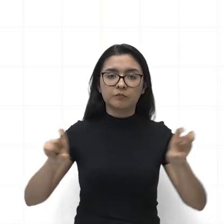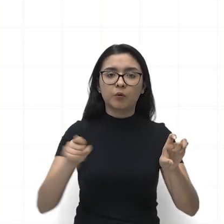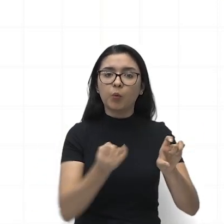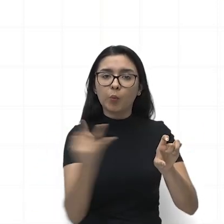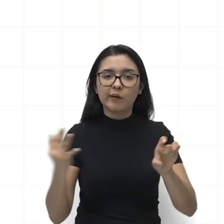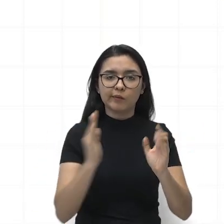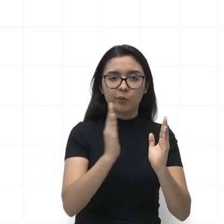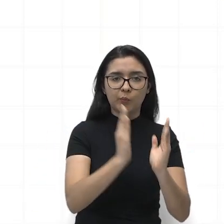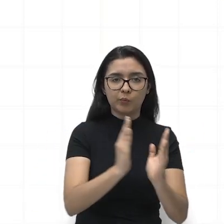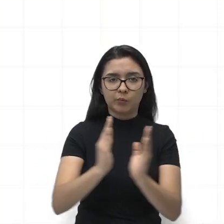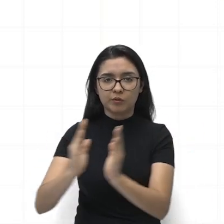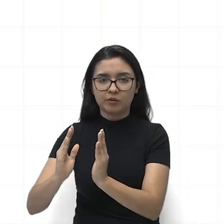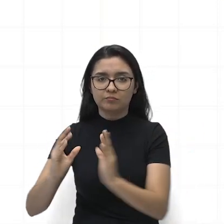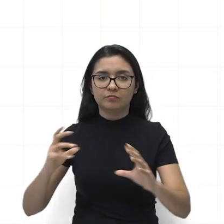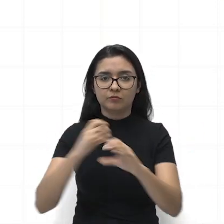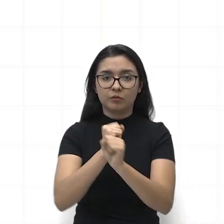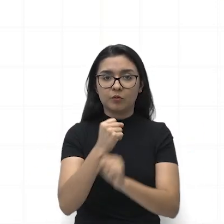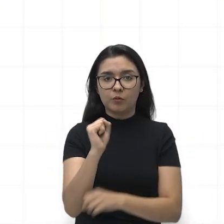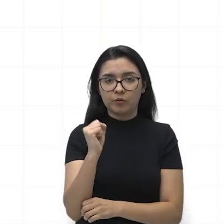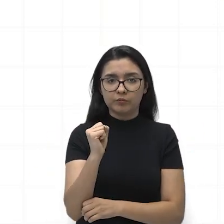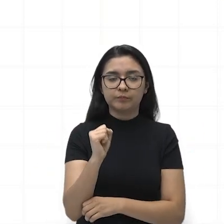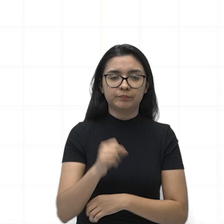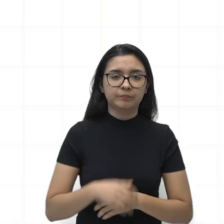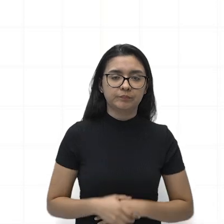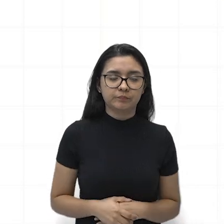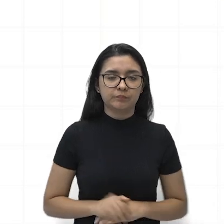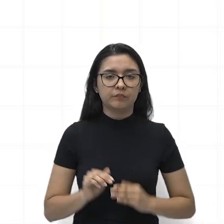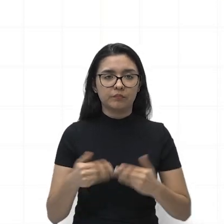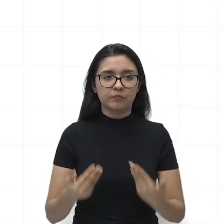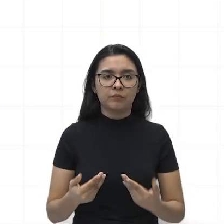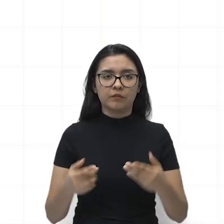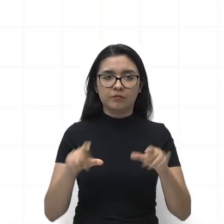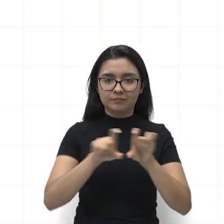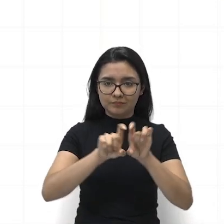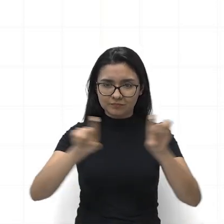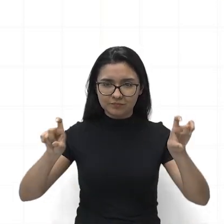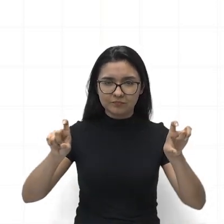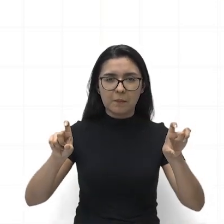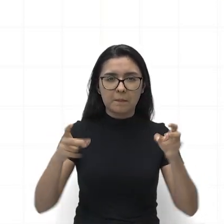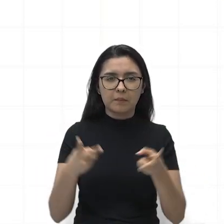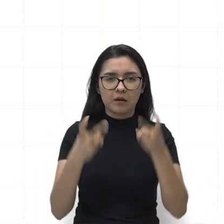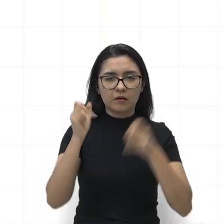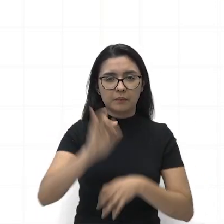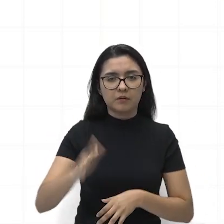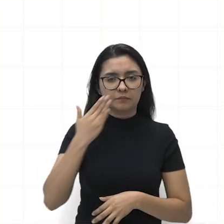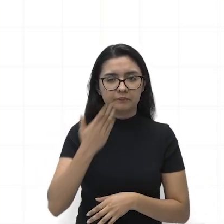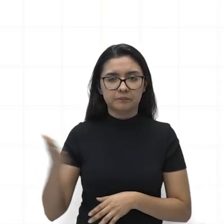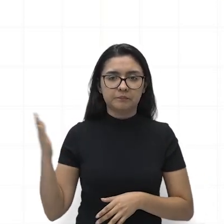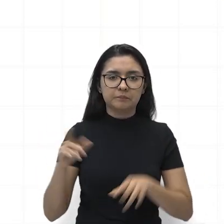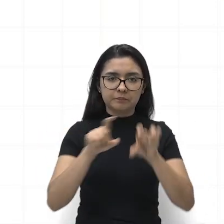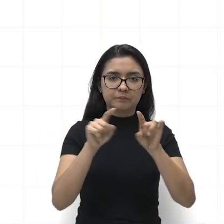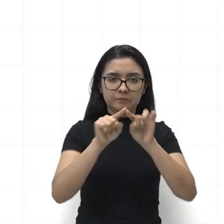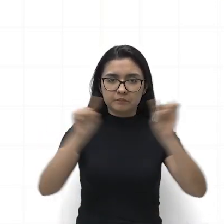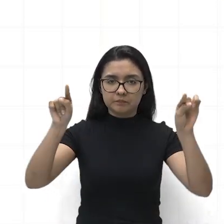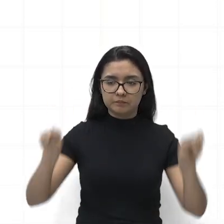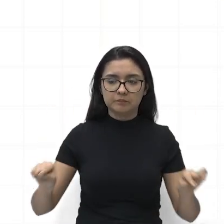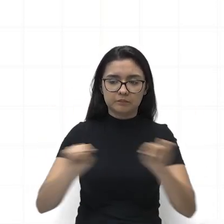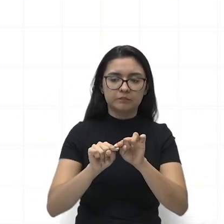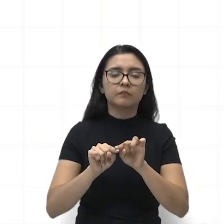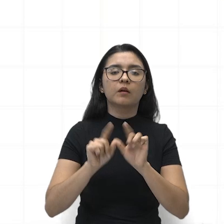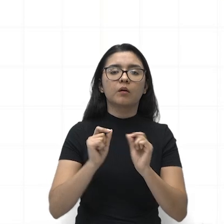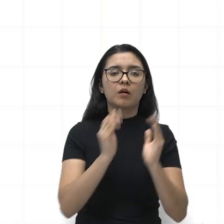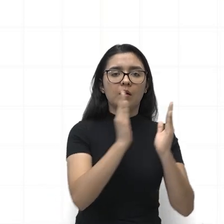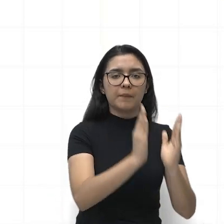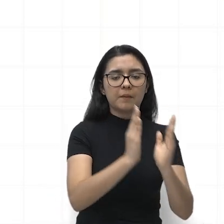8 partes, olha só, o inteiro que nós estamos tratando, isso aqui, ó, esse retângulo aqui, tá bom? Perceba que esse retângulo é